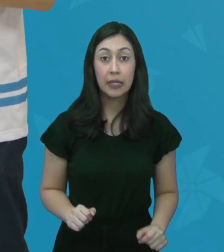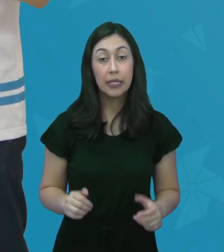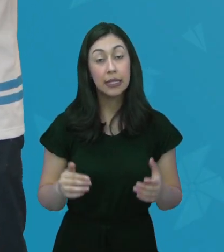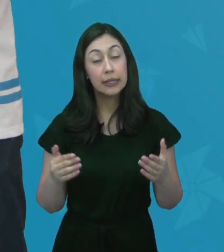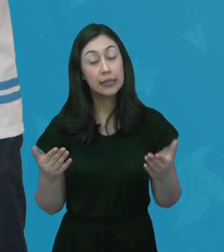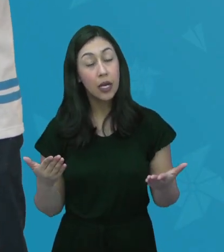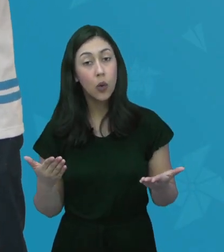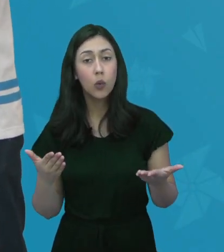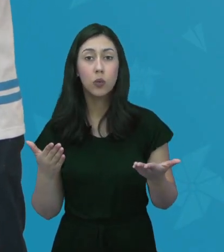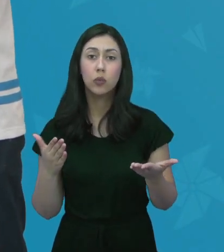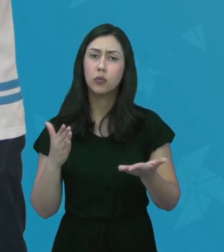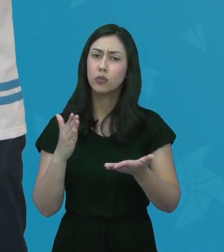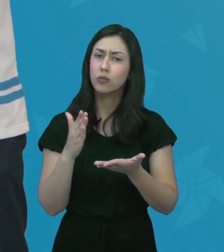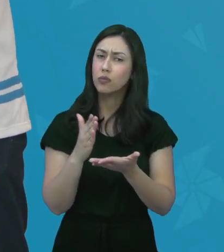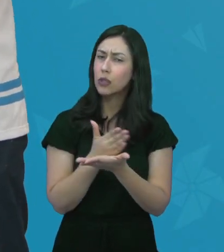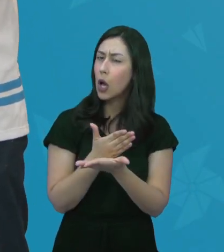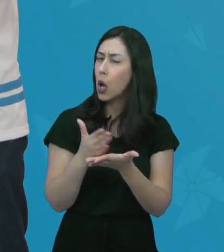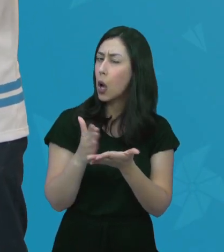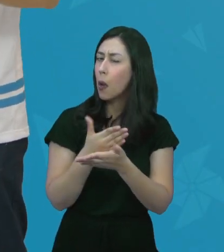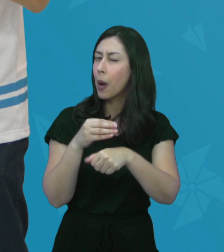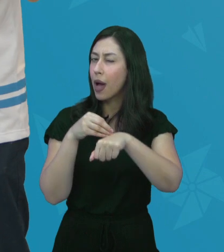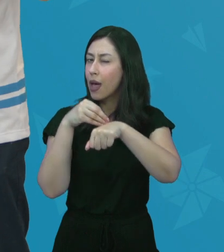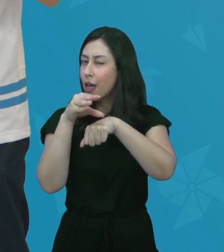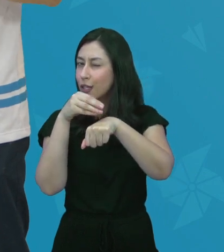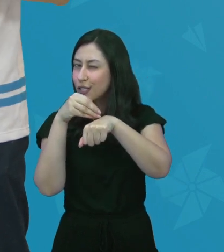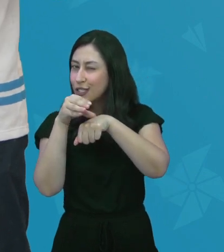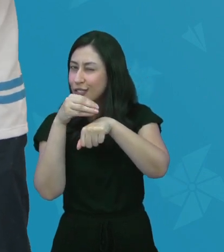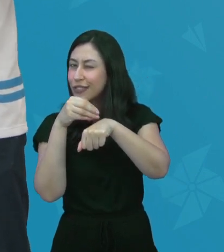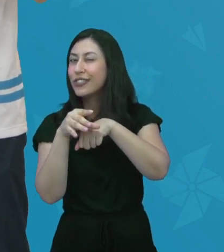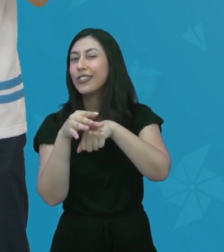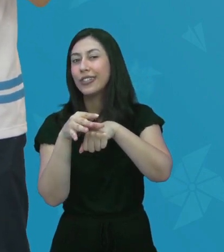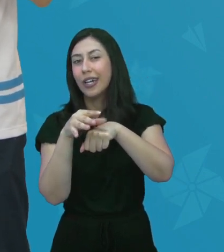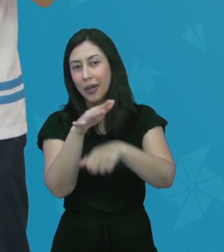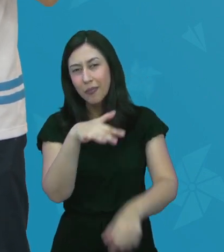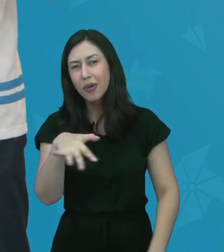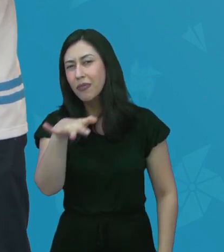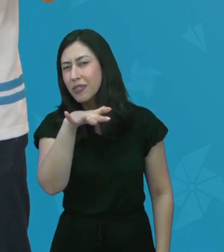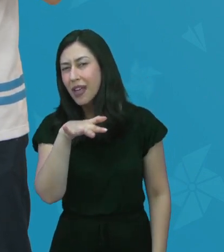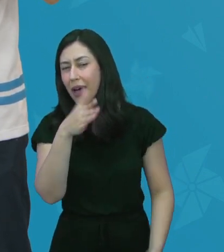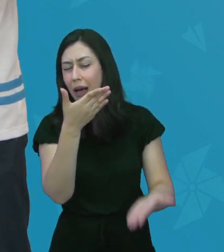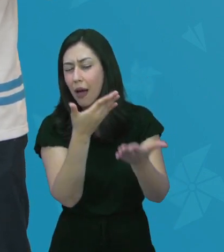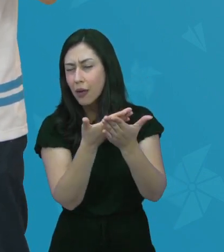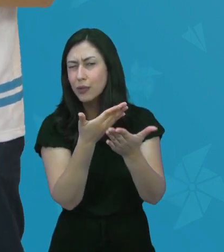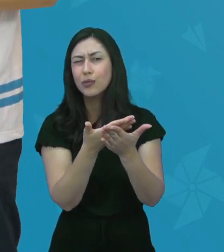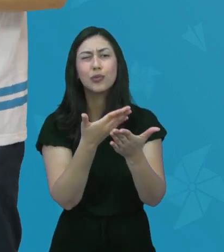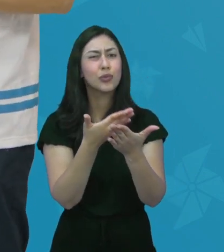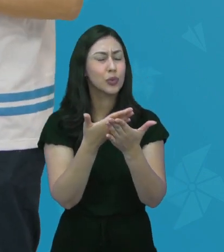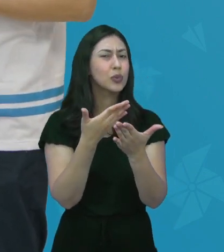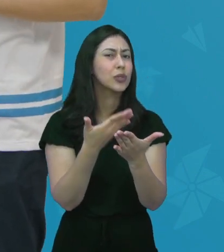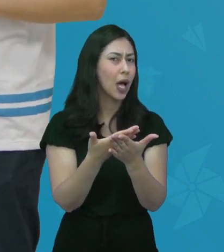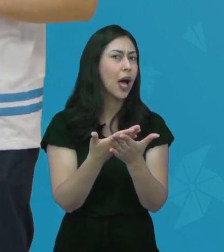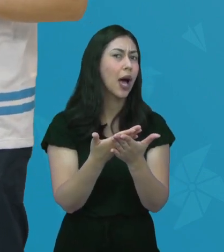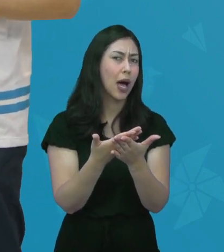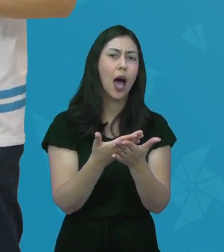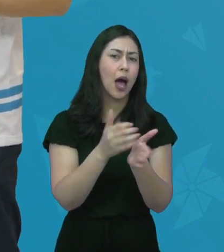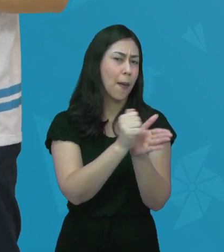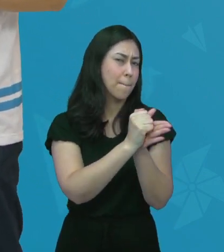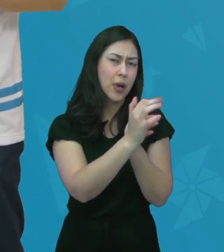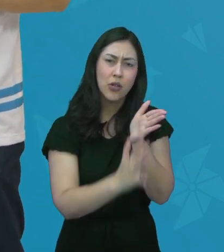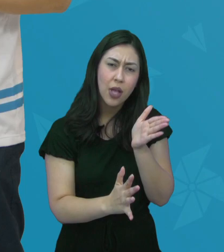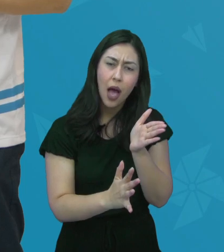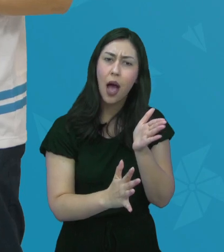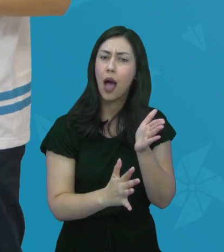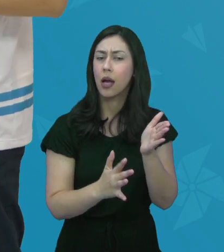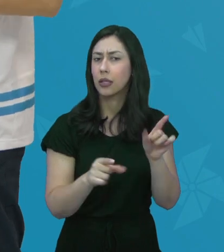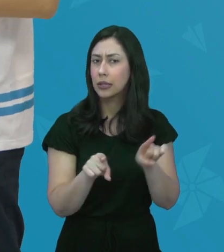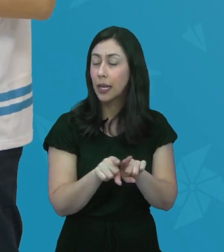Bom, algumas macetes aqui para vocês estudarem na hora de exercícios